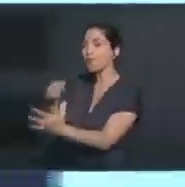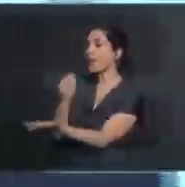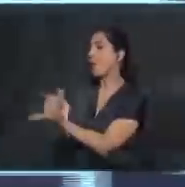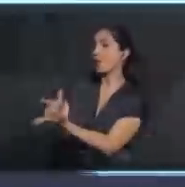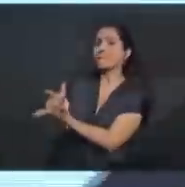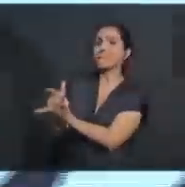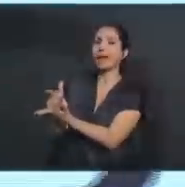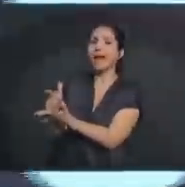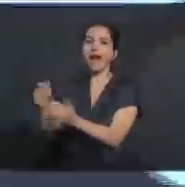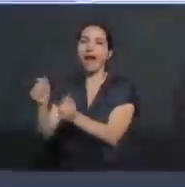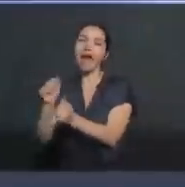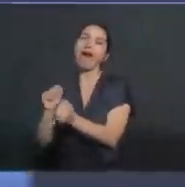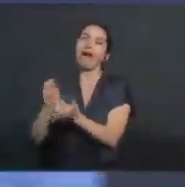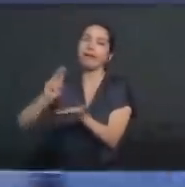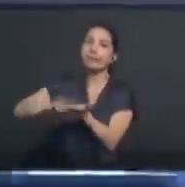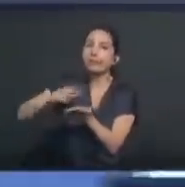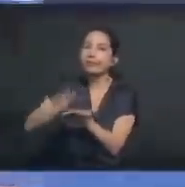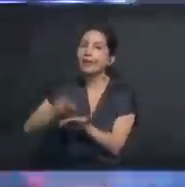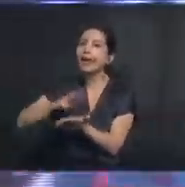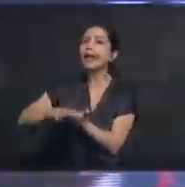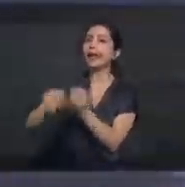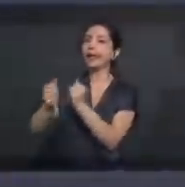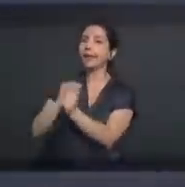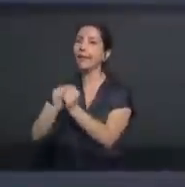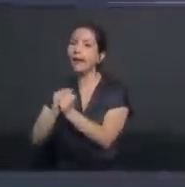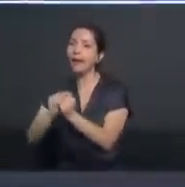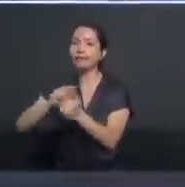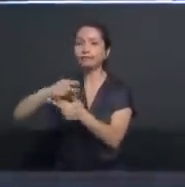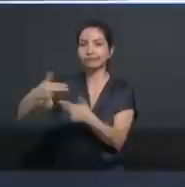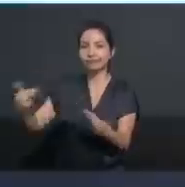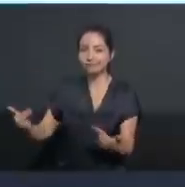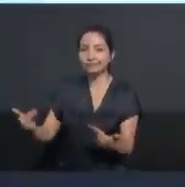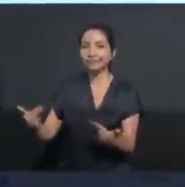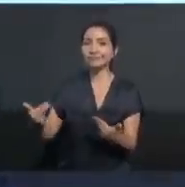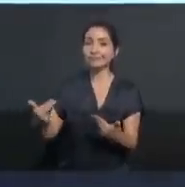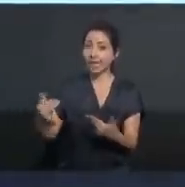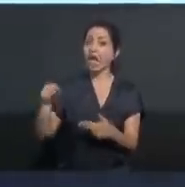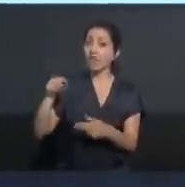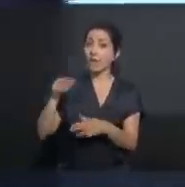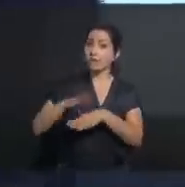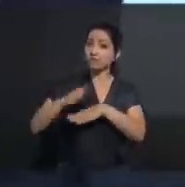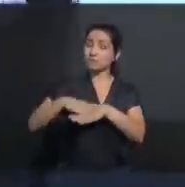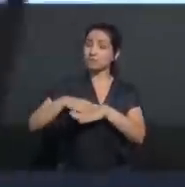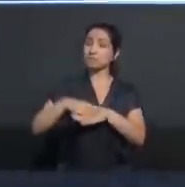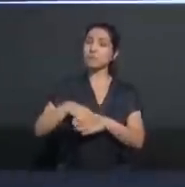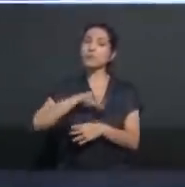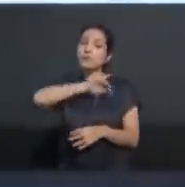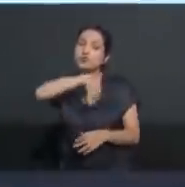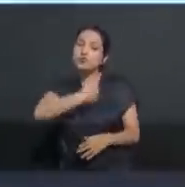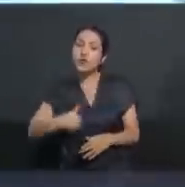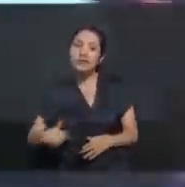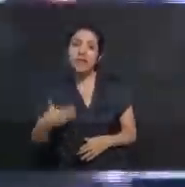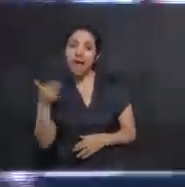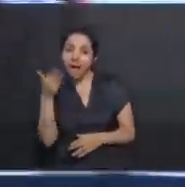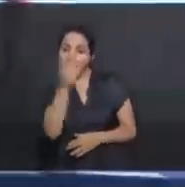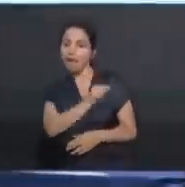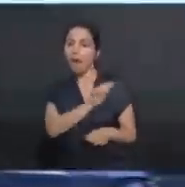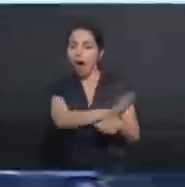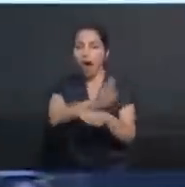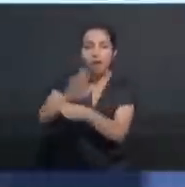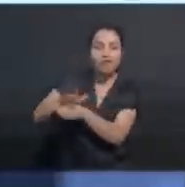juntar lavouras. Aí depois o mundo entrou numa grande fome, José salvou o Egito e salvou várias